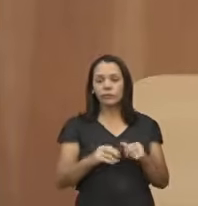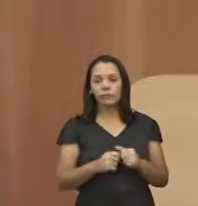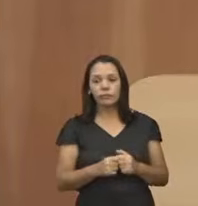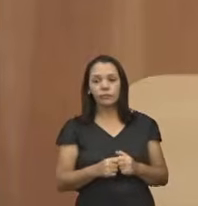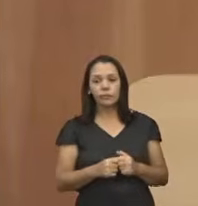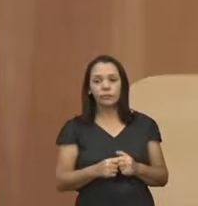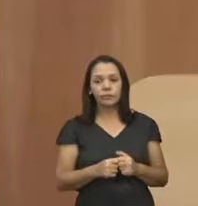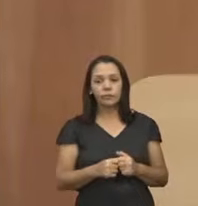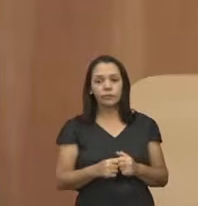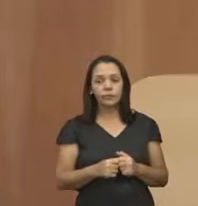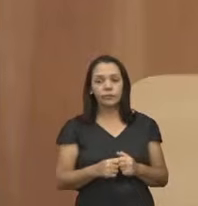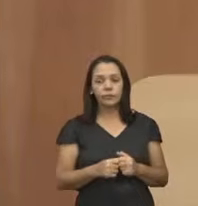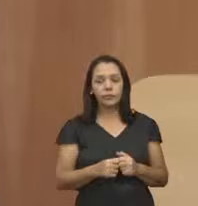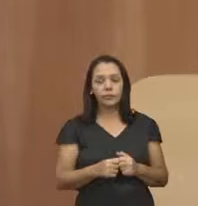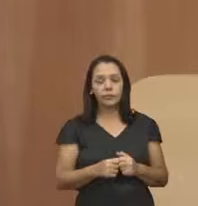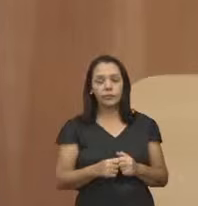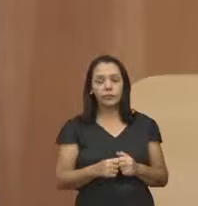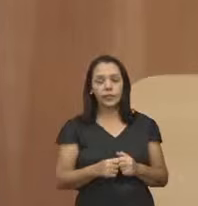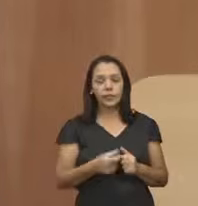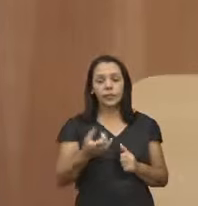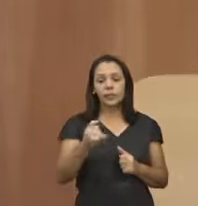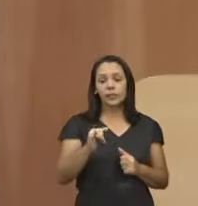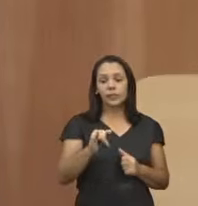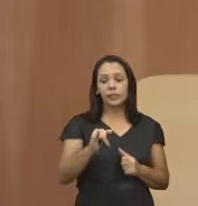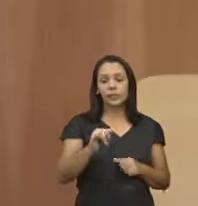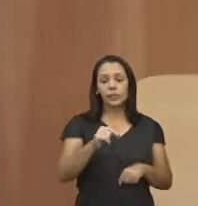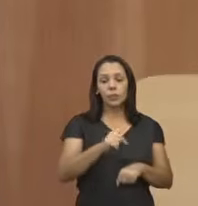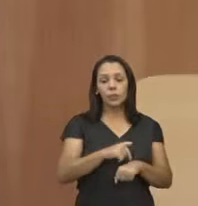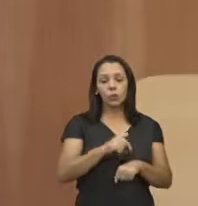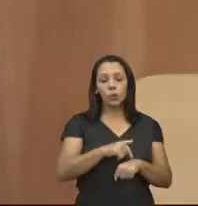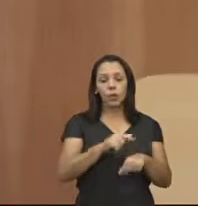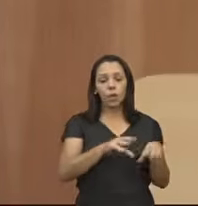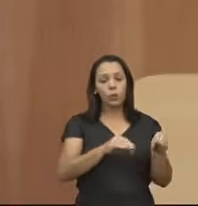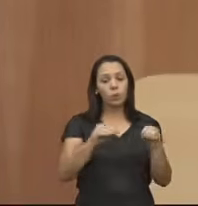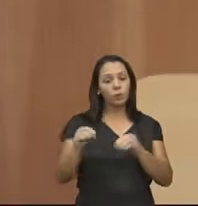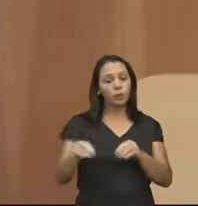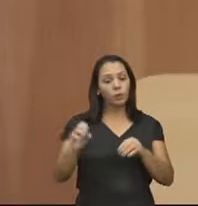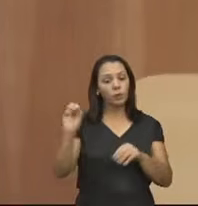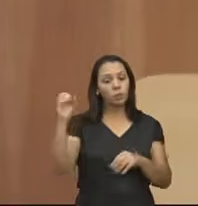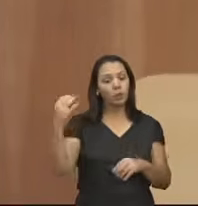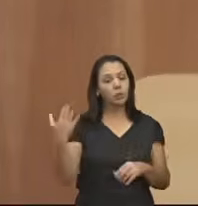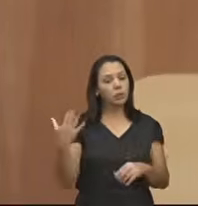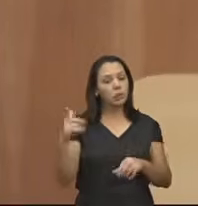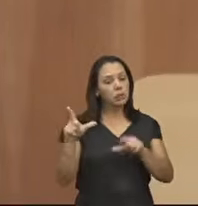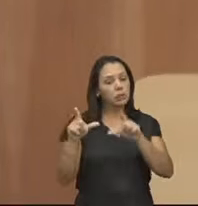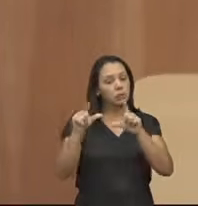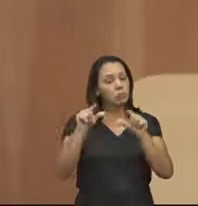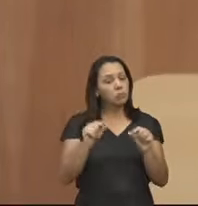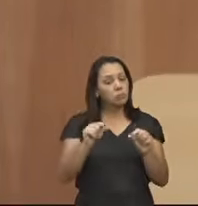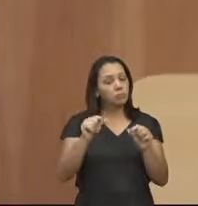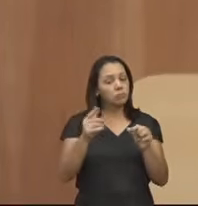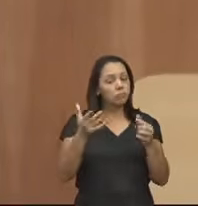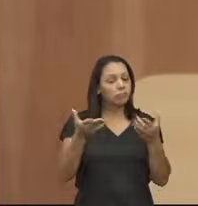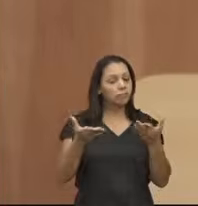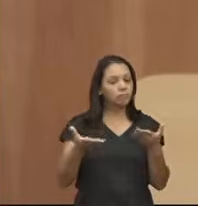propícia para mudar para um horário diferente fora da sessão. Por quê? Vai